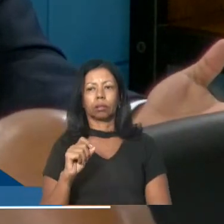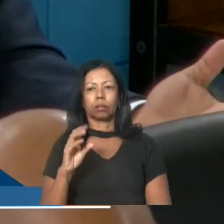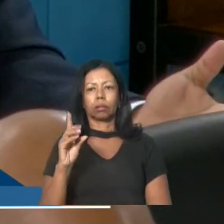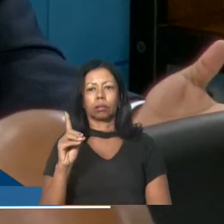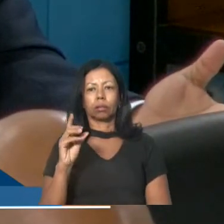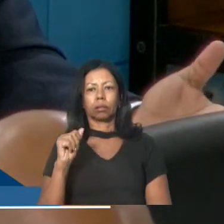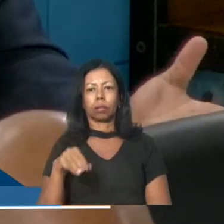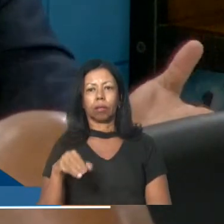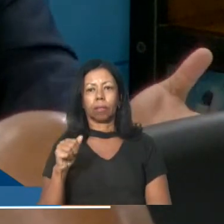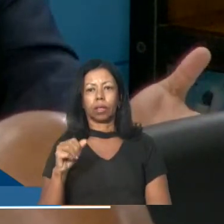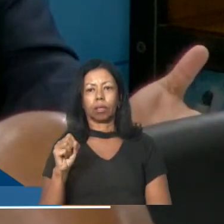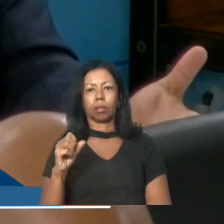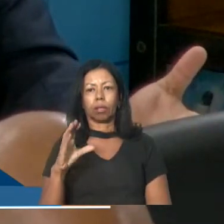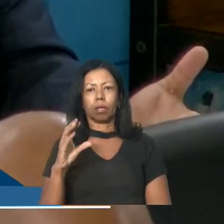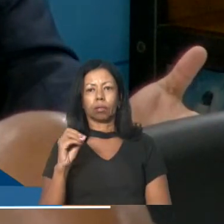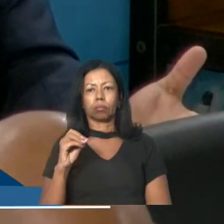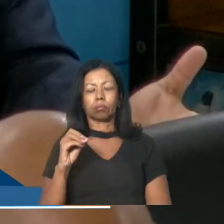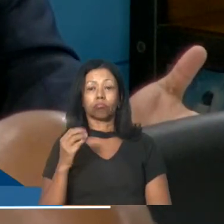Damasco. E aí?